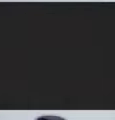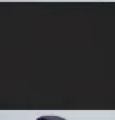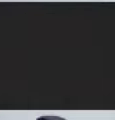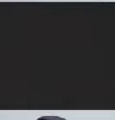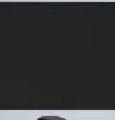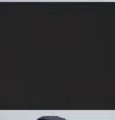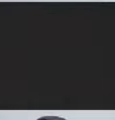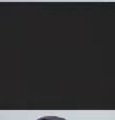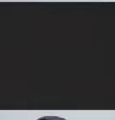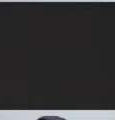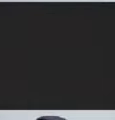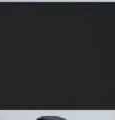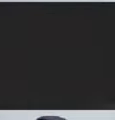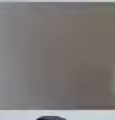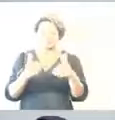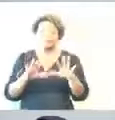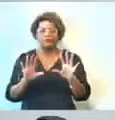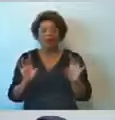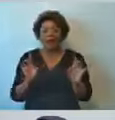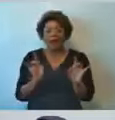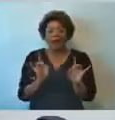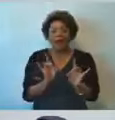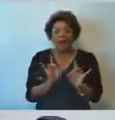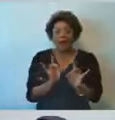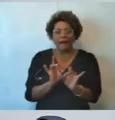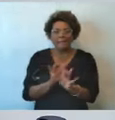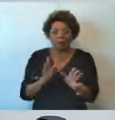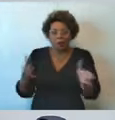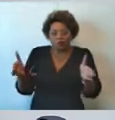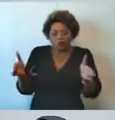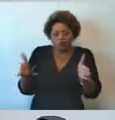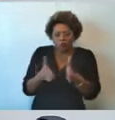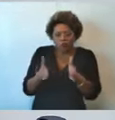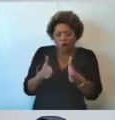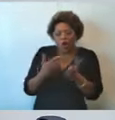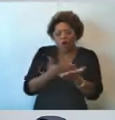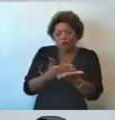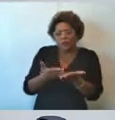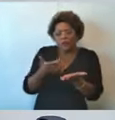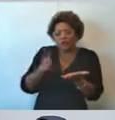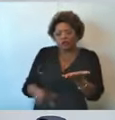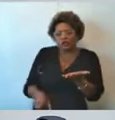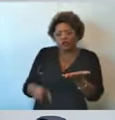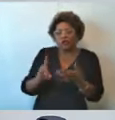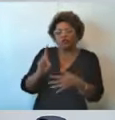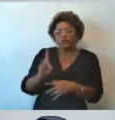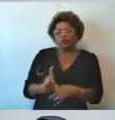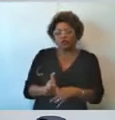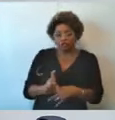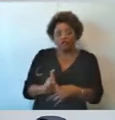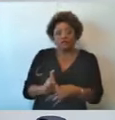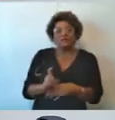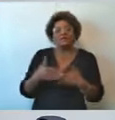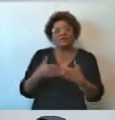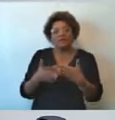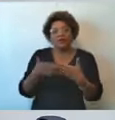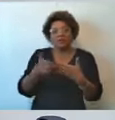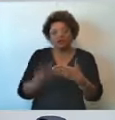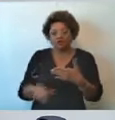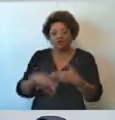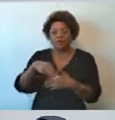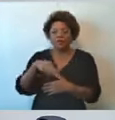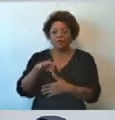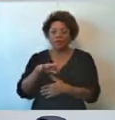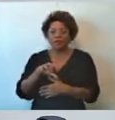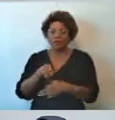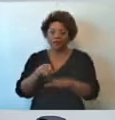a motofaixa reabre de novo. Então, assim, é um estudo que tem que ser feito com carinho, porque a BH